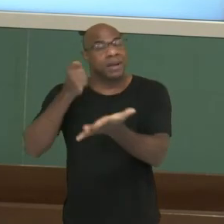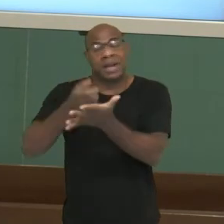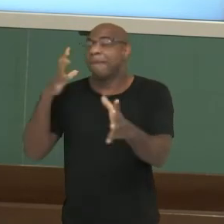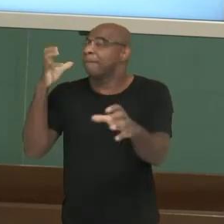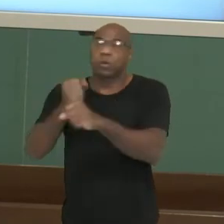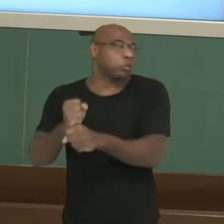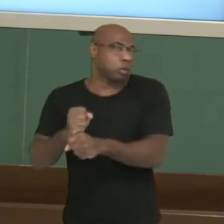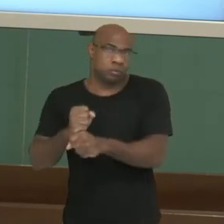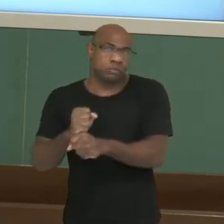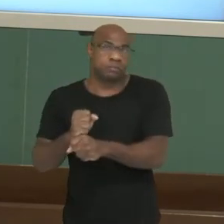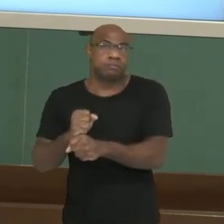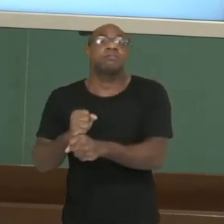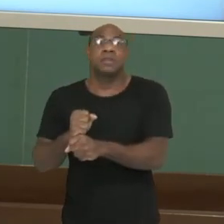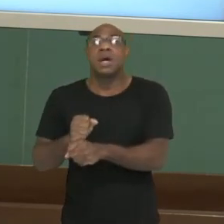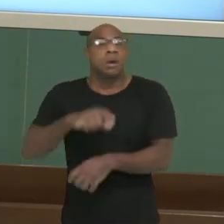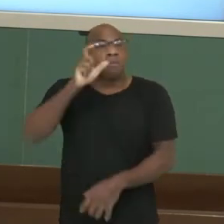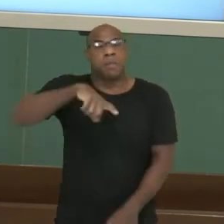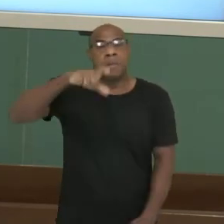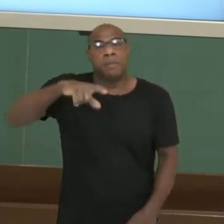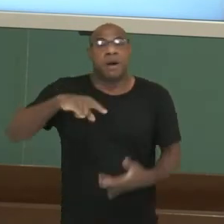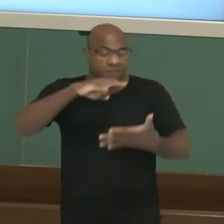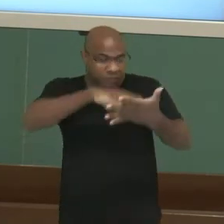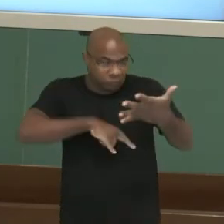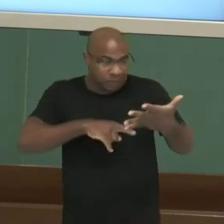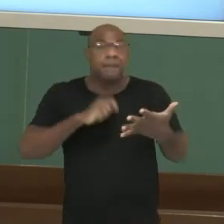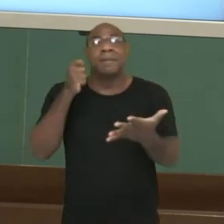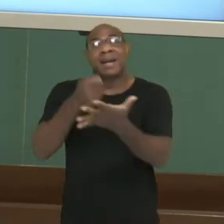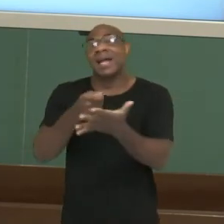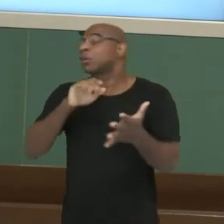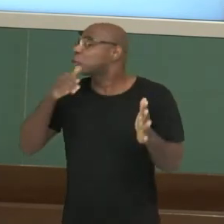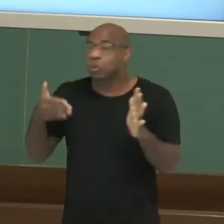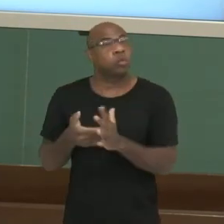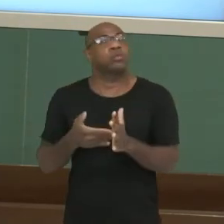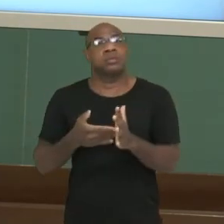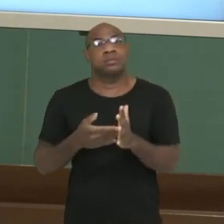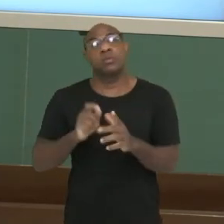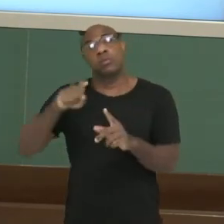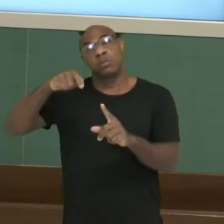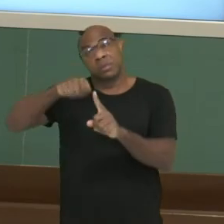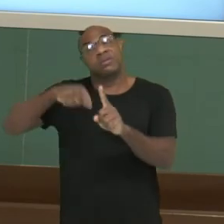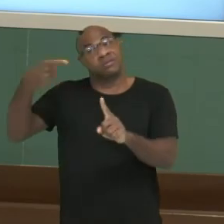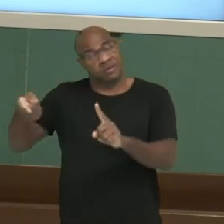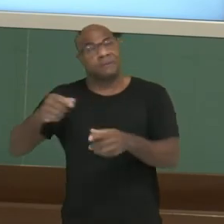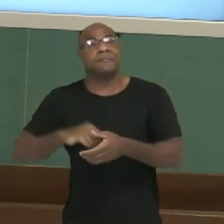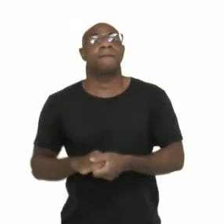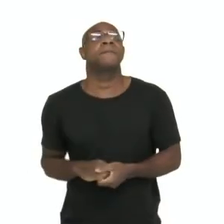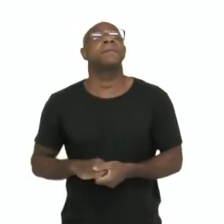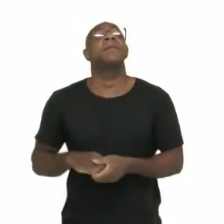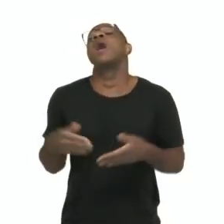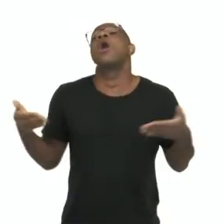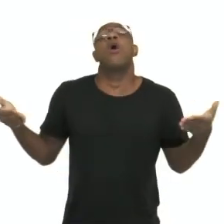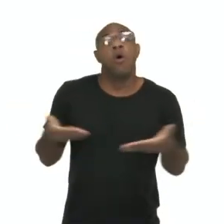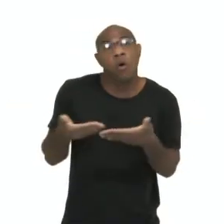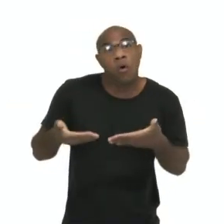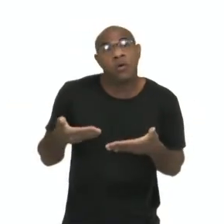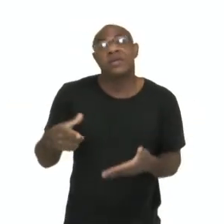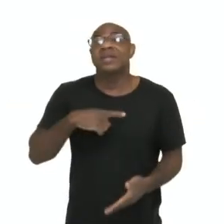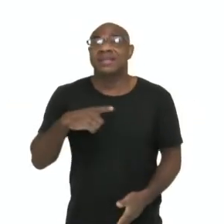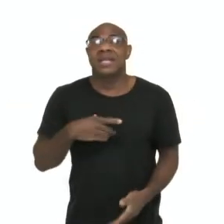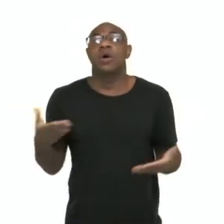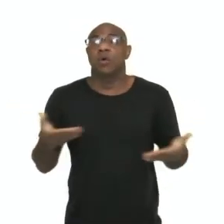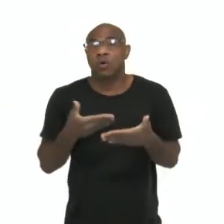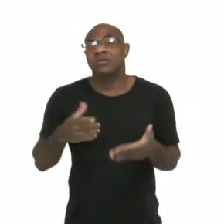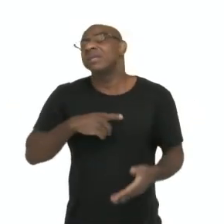fatura, tem que pagar todo ele, ok? No outro mês. Então, atualmente existem várias bandeiras